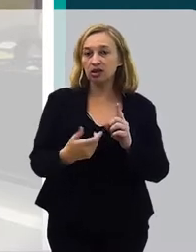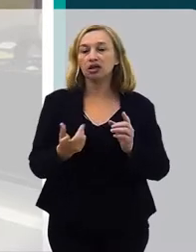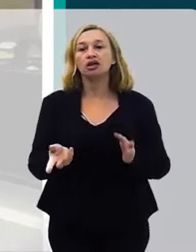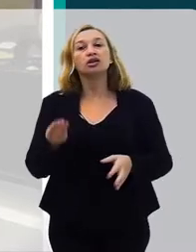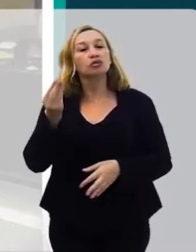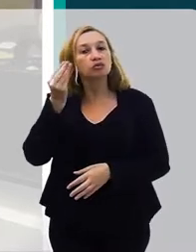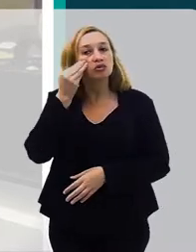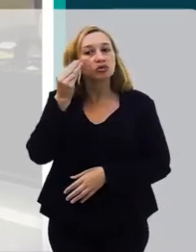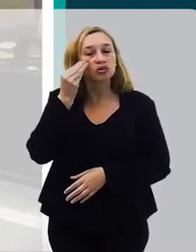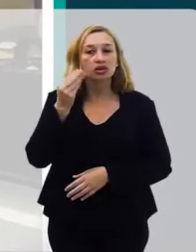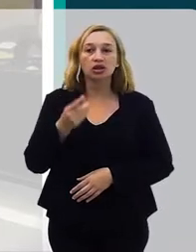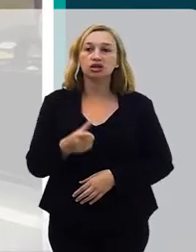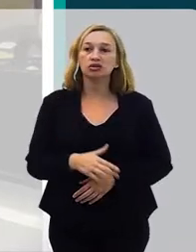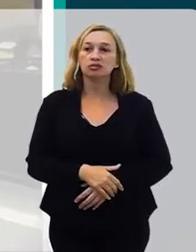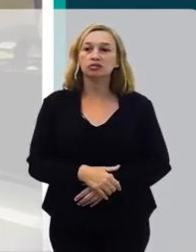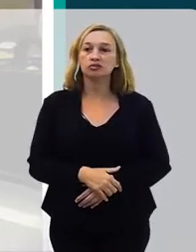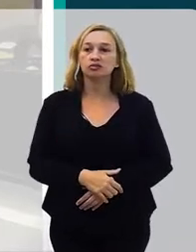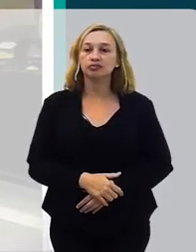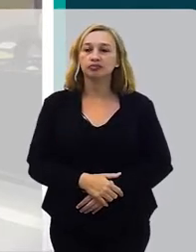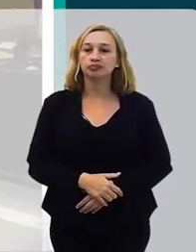nessa oportunidade eu